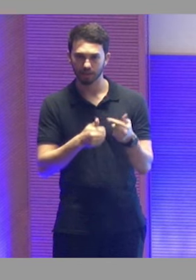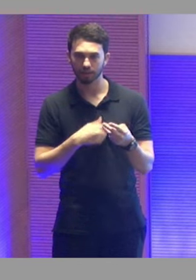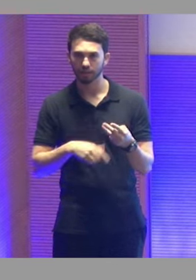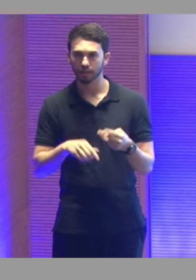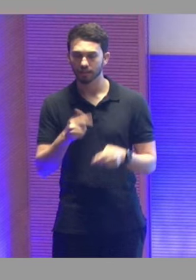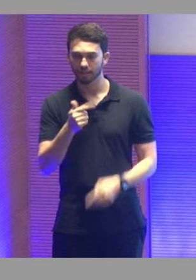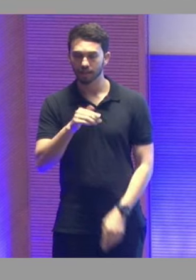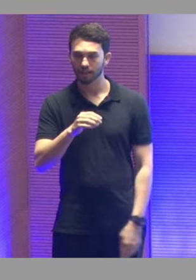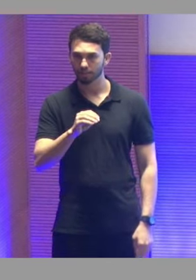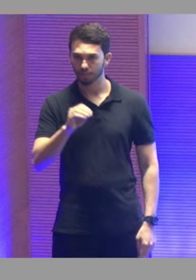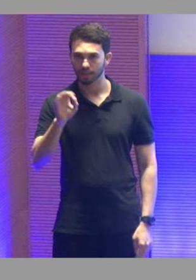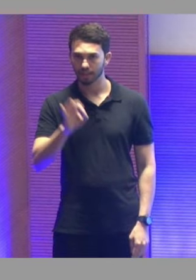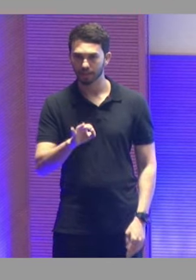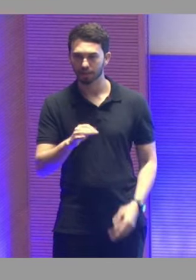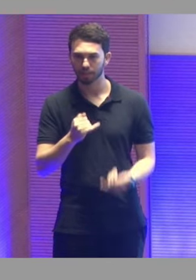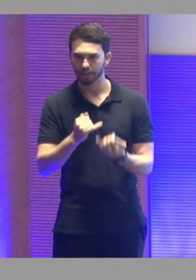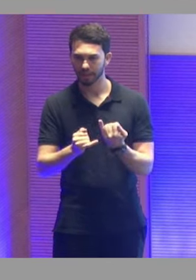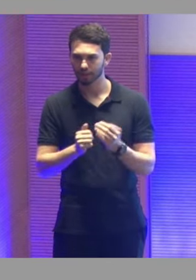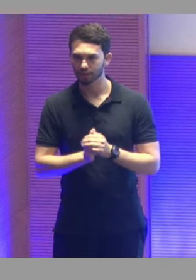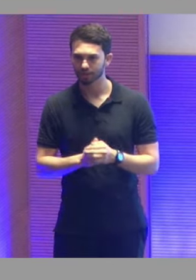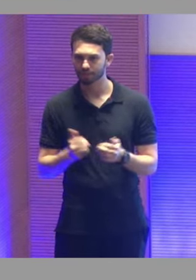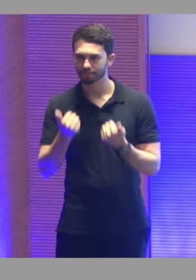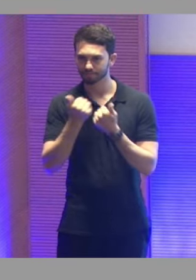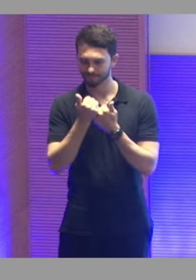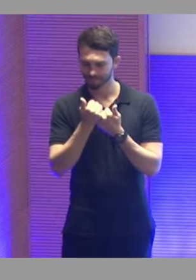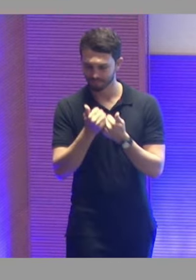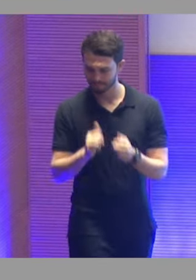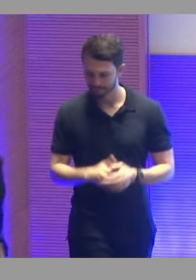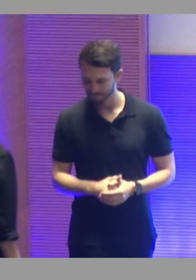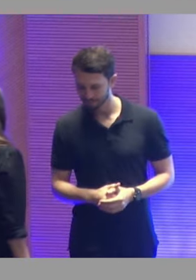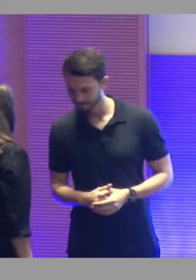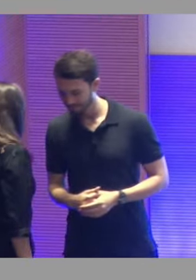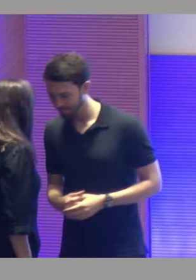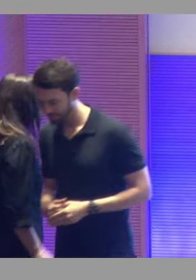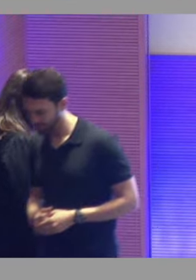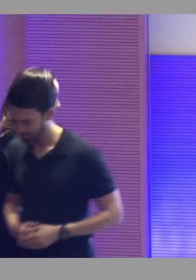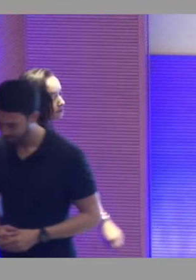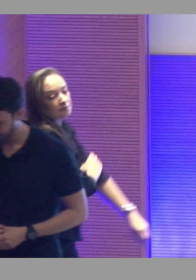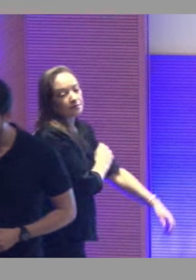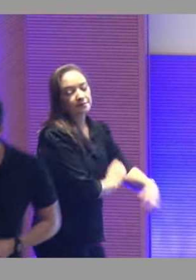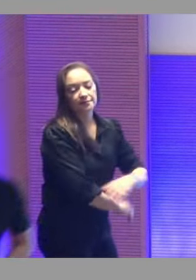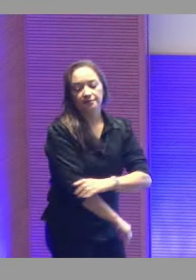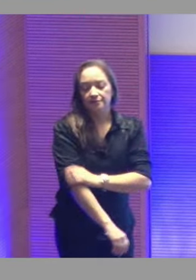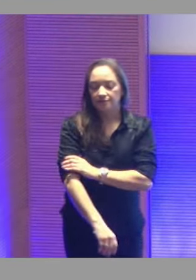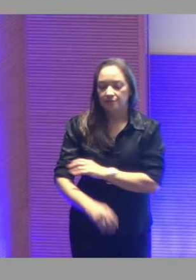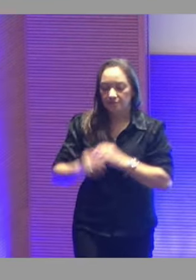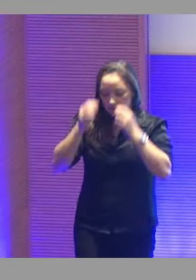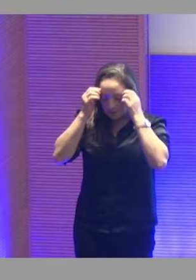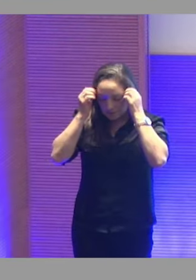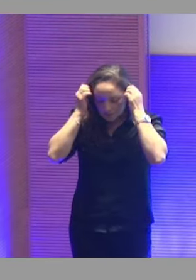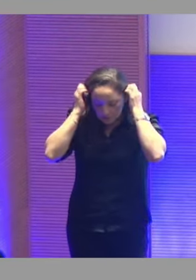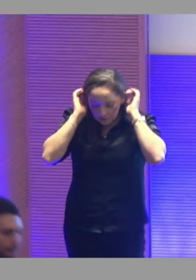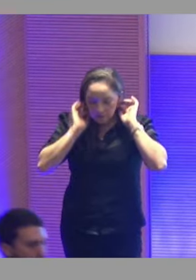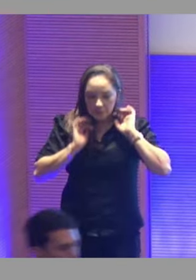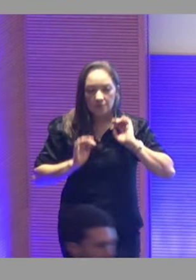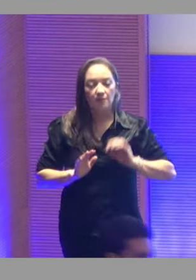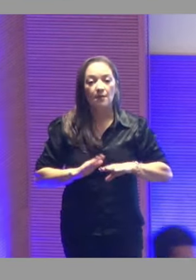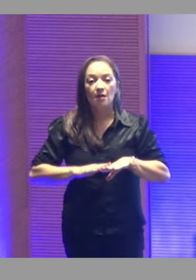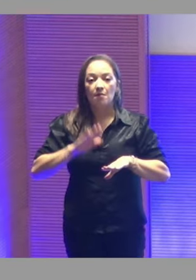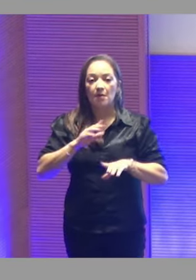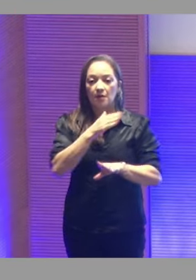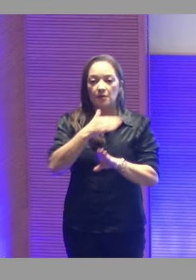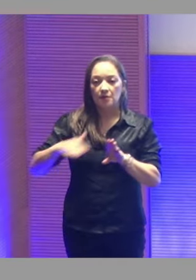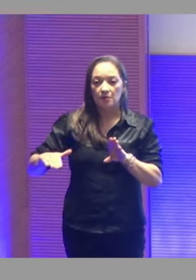metade das organizações reportaram emissões relacionadas a transporte e Distribuição upstream e mais da metade